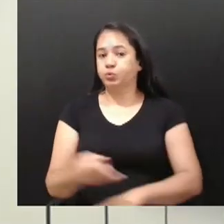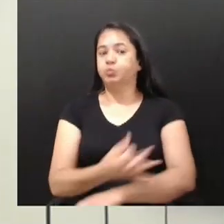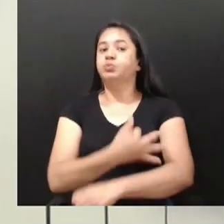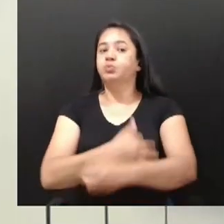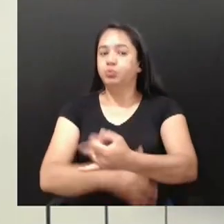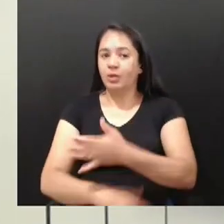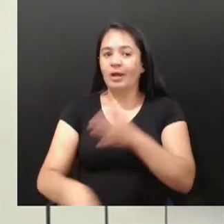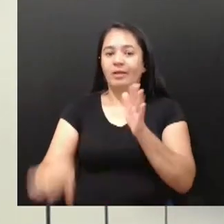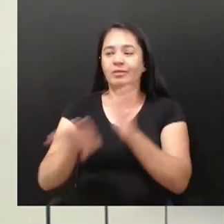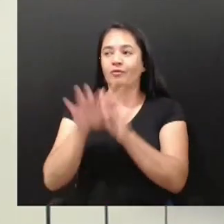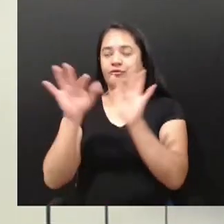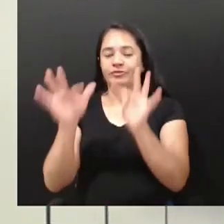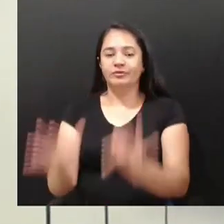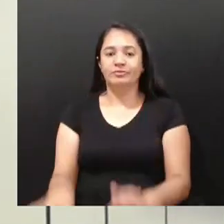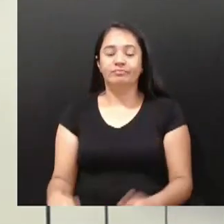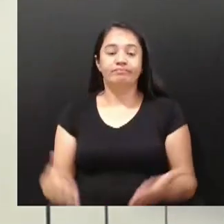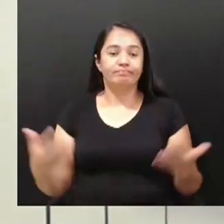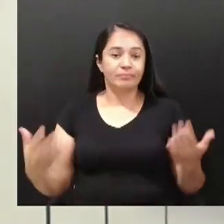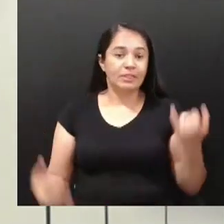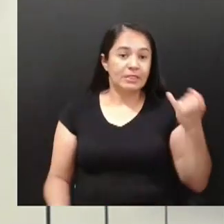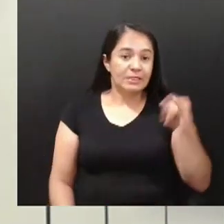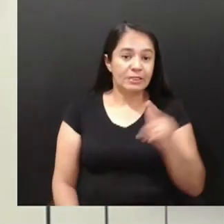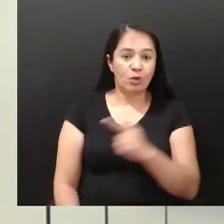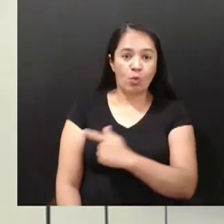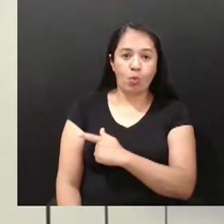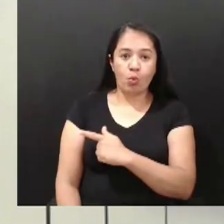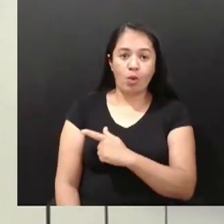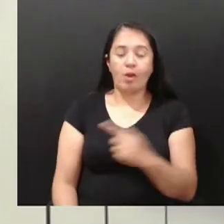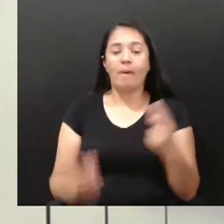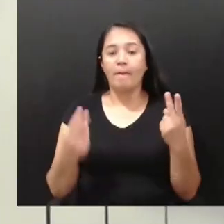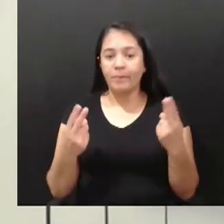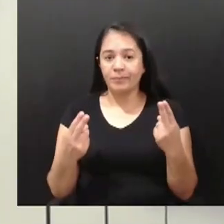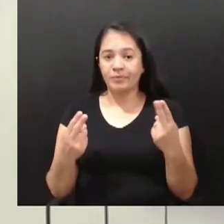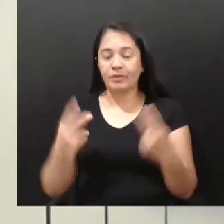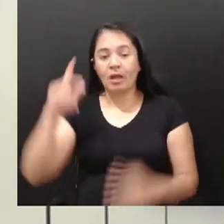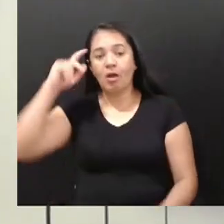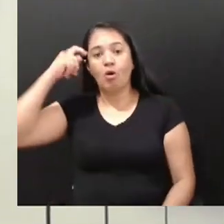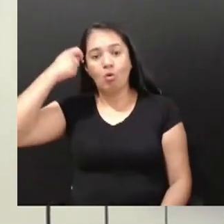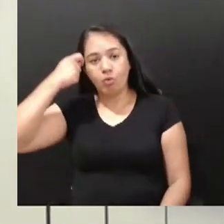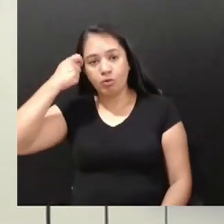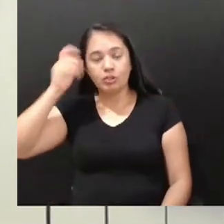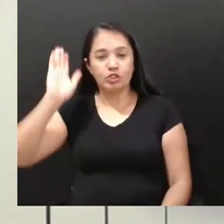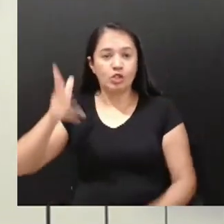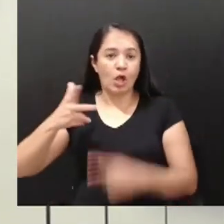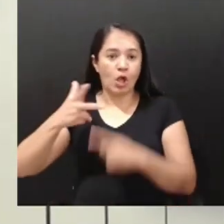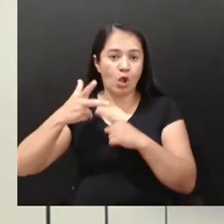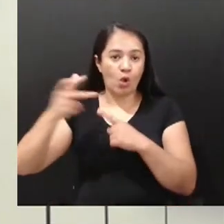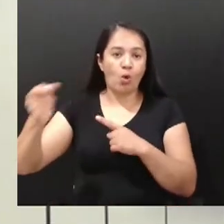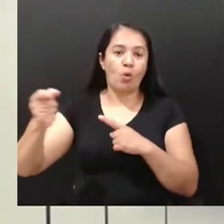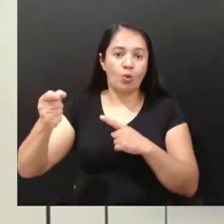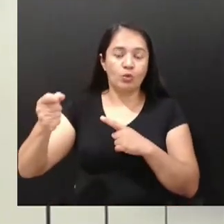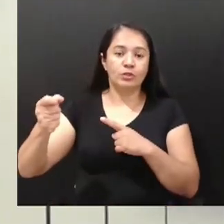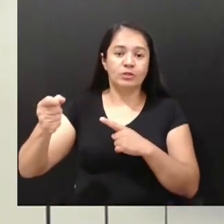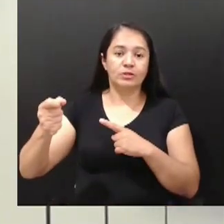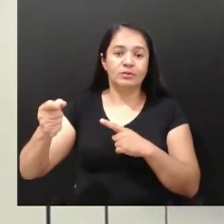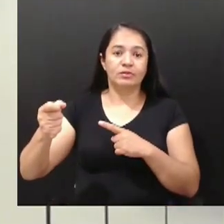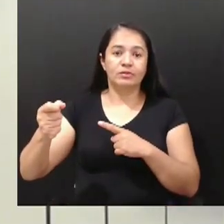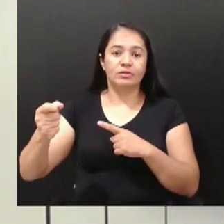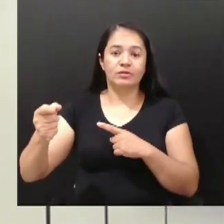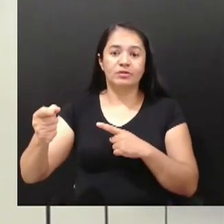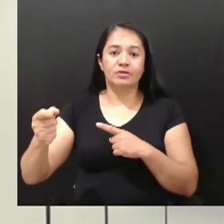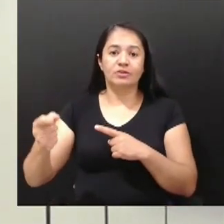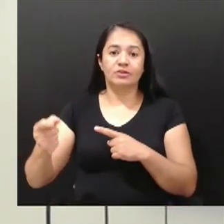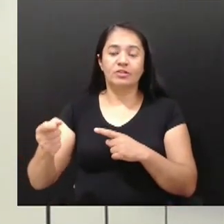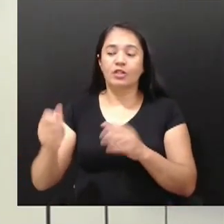final. Bom, se o Guarani ficou no empate, a Ponte Preta, que já conquistou o acesso à Série B, foi com um time reserva